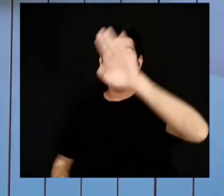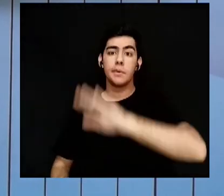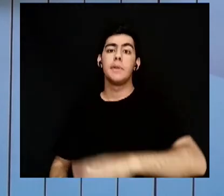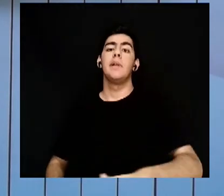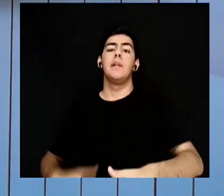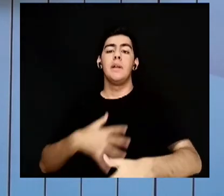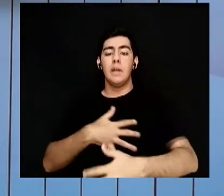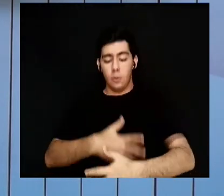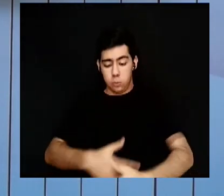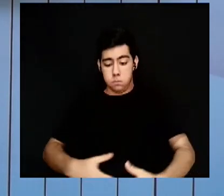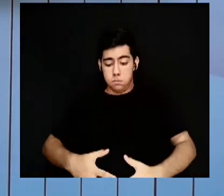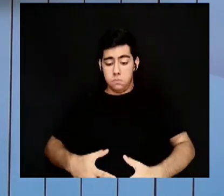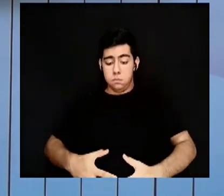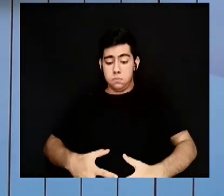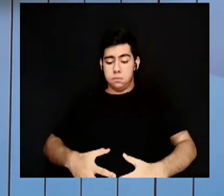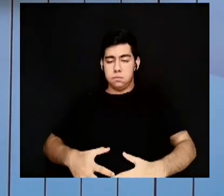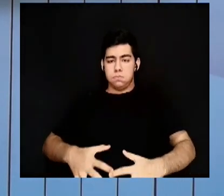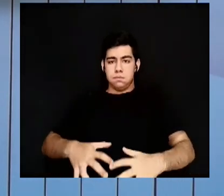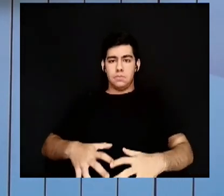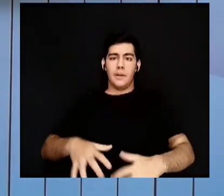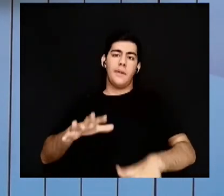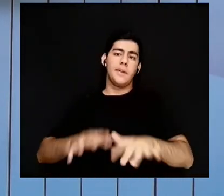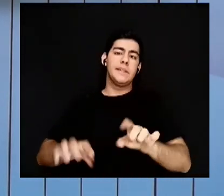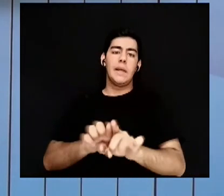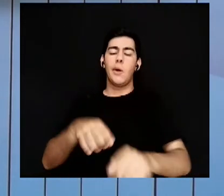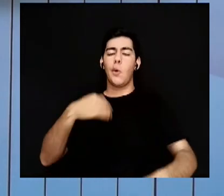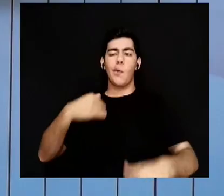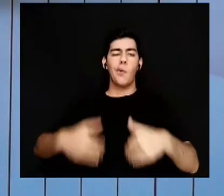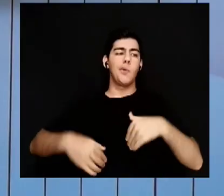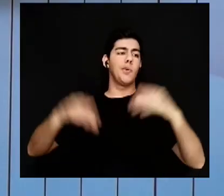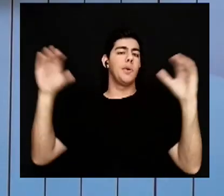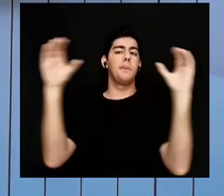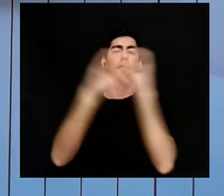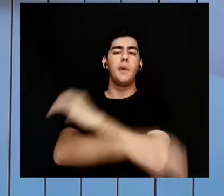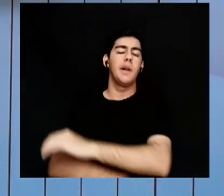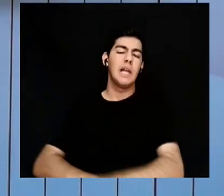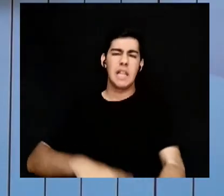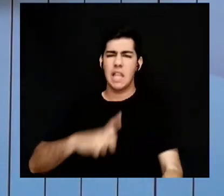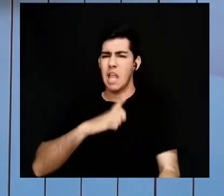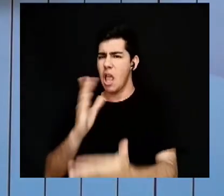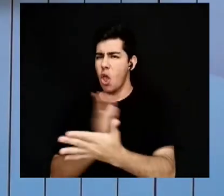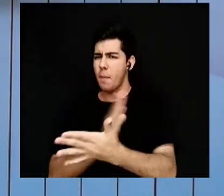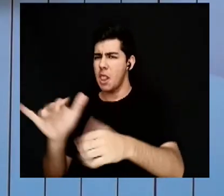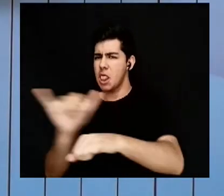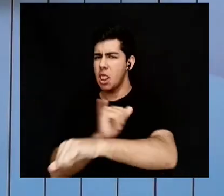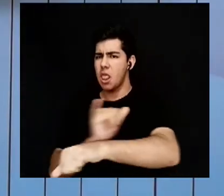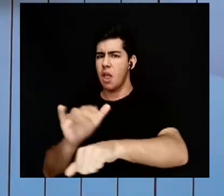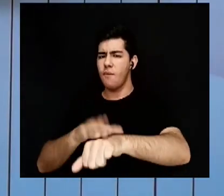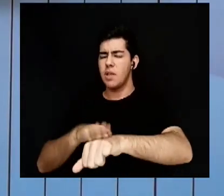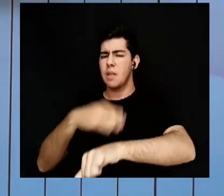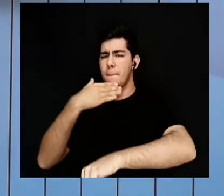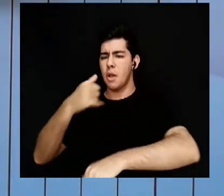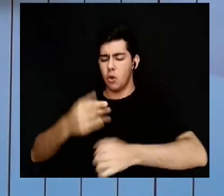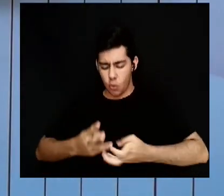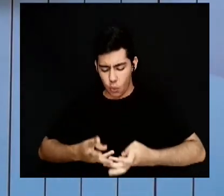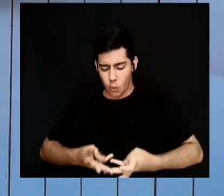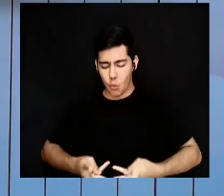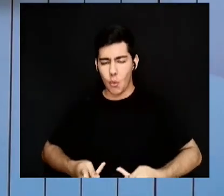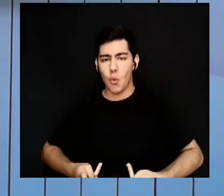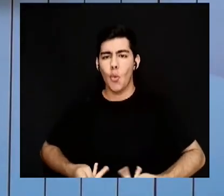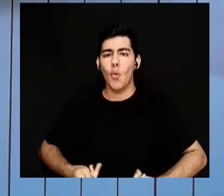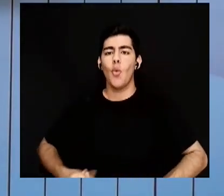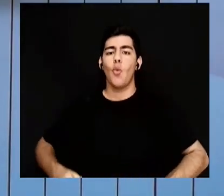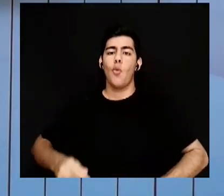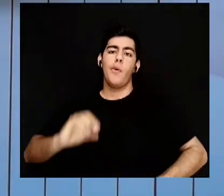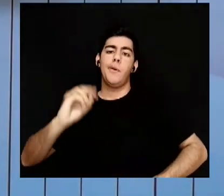acaba engordando o corpo todo também. Tem como minimizar essa situação ou isso está escrito, enfim, essa